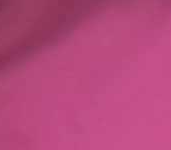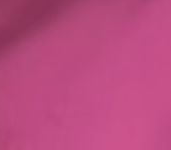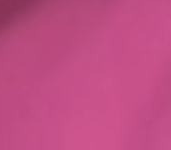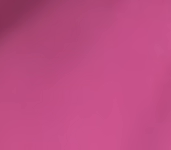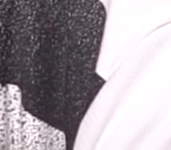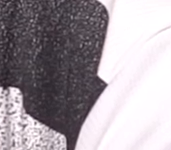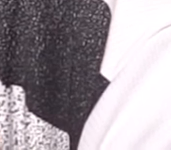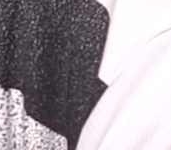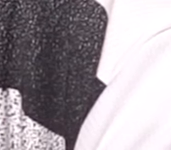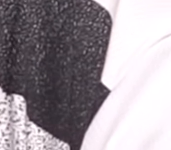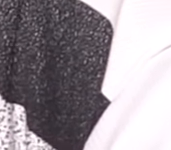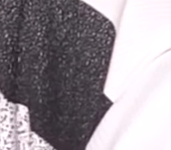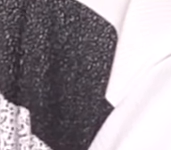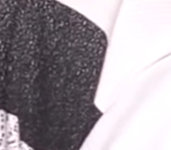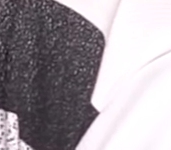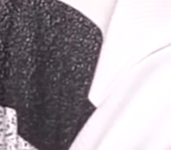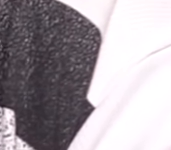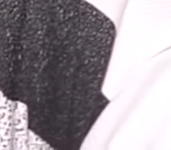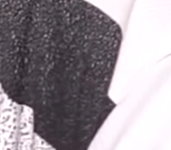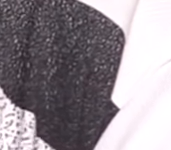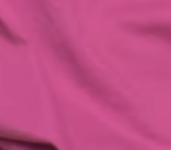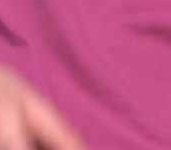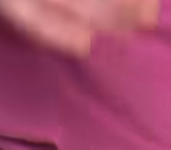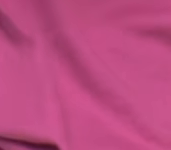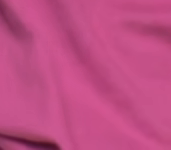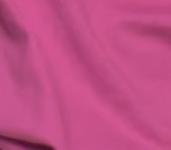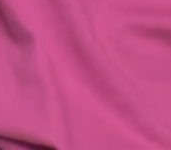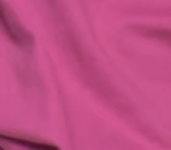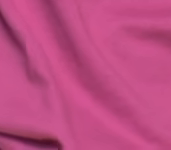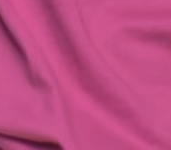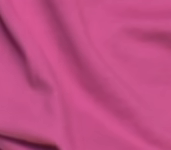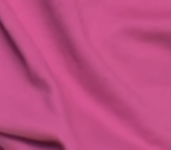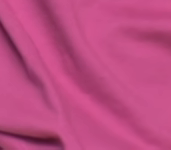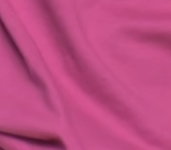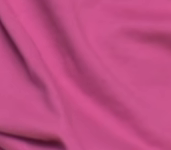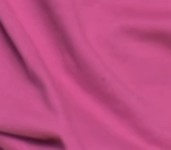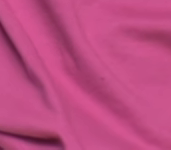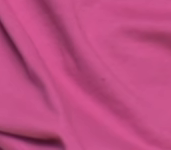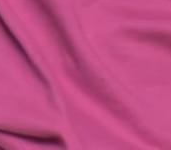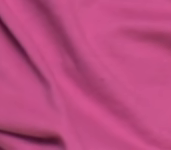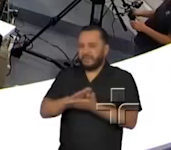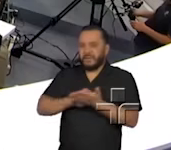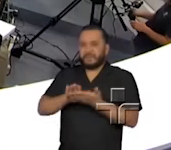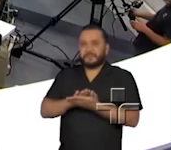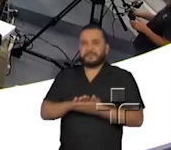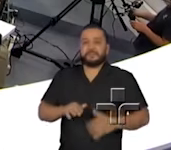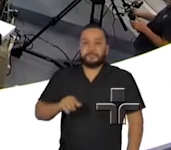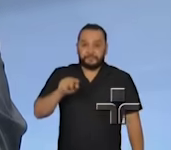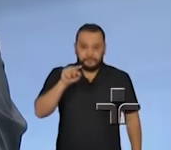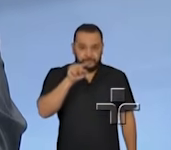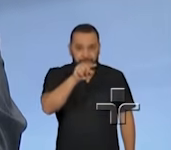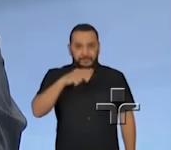a foto do cachorro. Agora chega de cachorro, vamos voltar pra esse... Pra ver o que, que o Siddhartha... falou nessa outra parte. Transformadora,